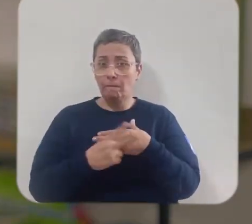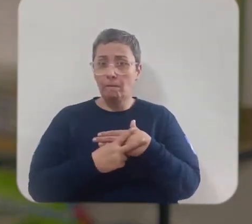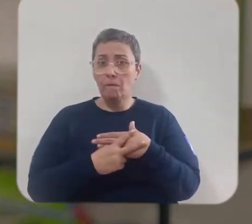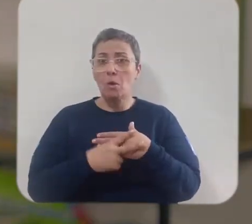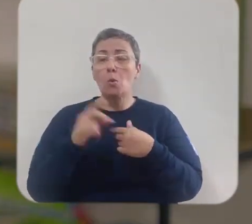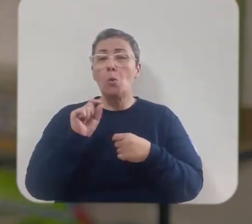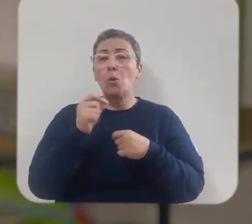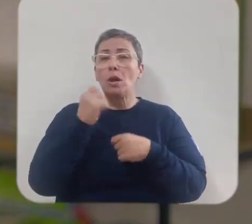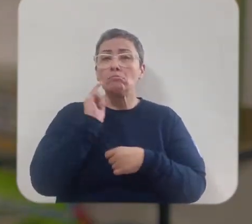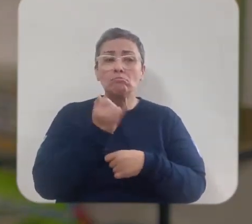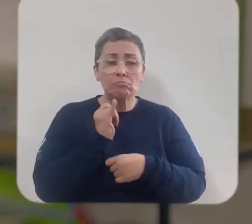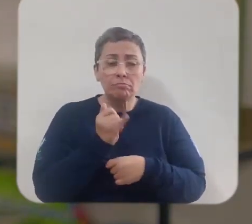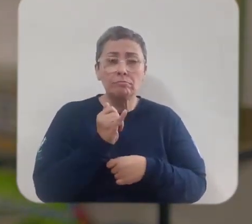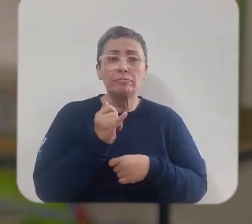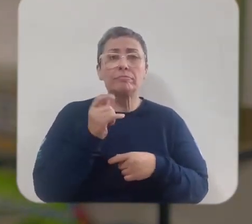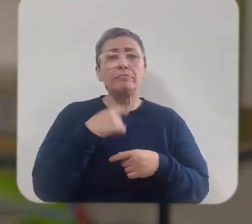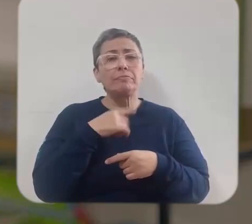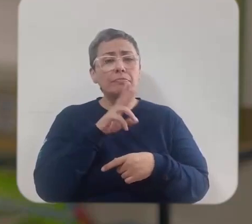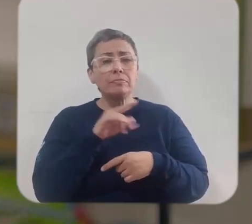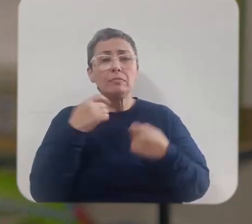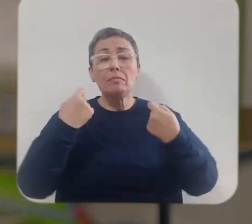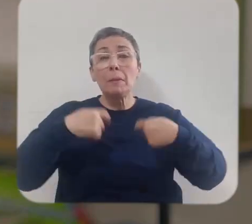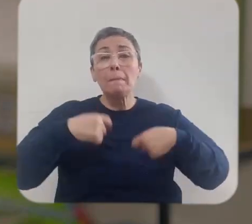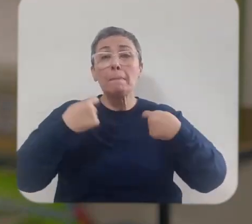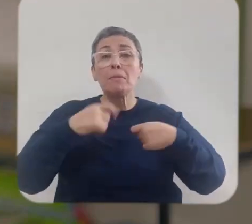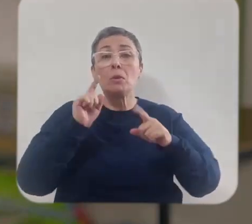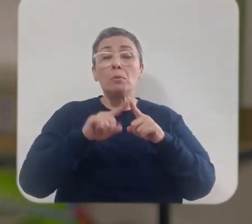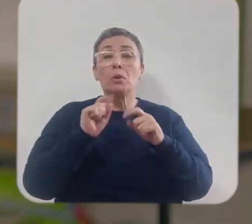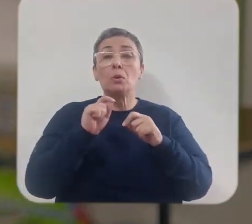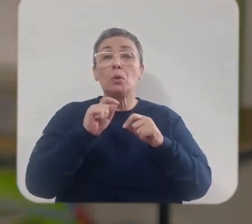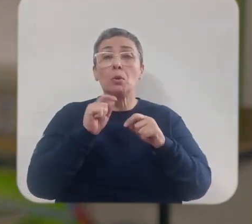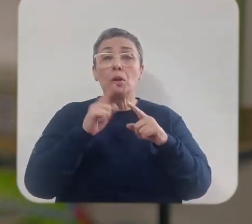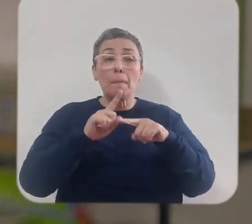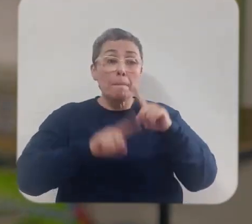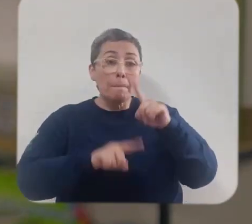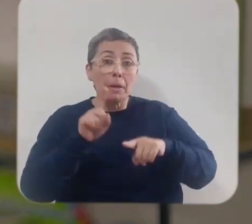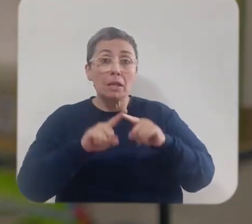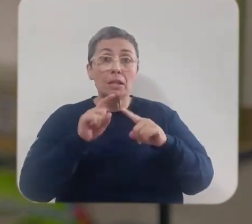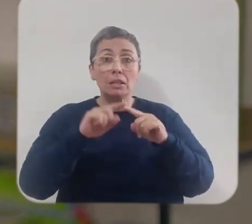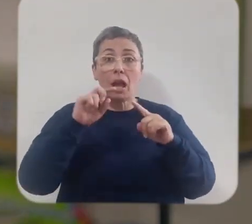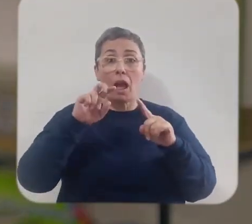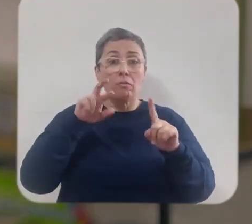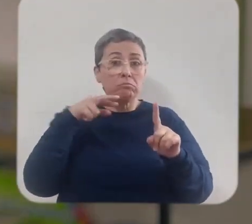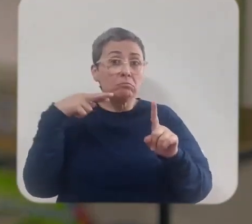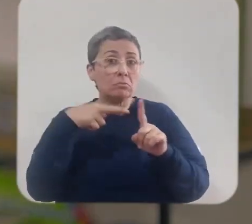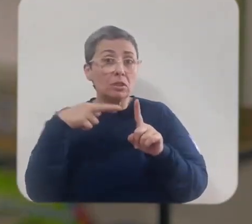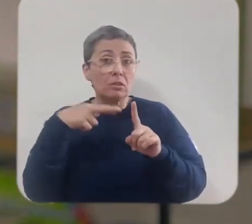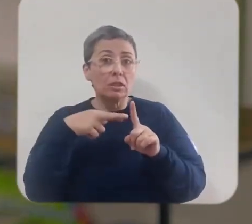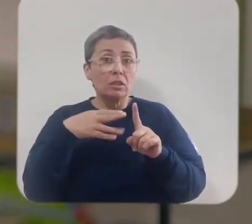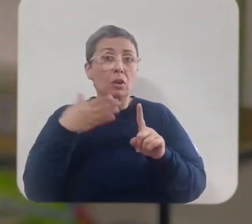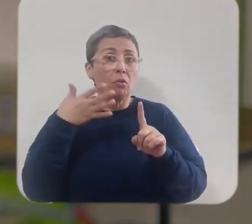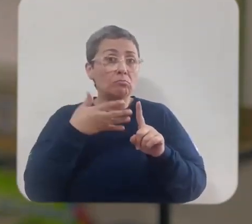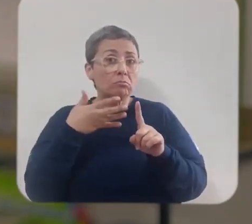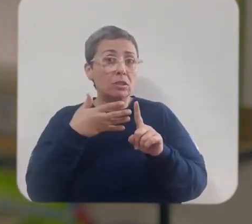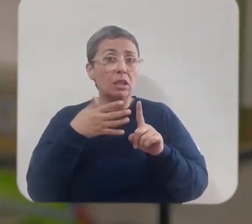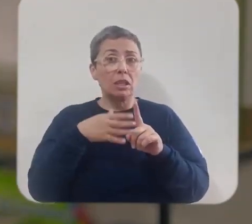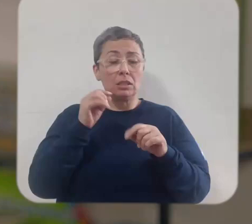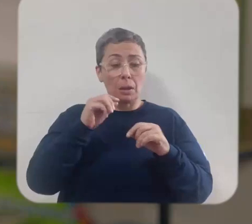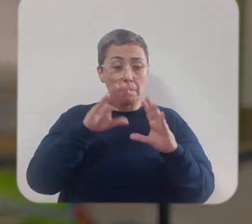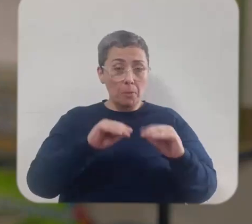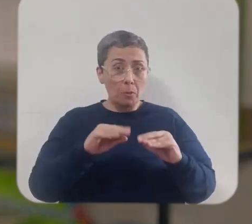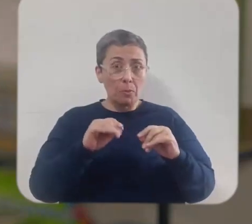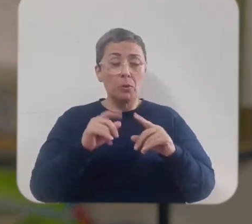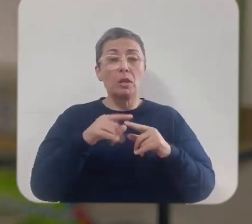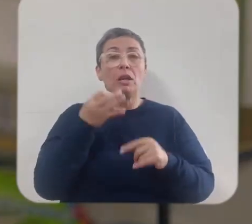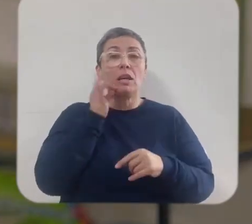verbal daquilo que eu estou falando, ele necessita de um objeto de referência concreto. Então, quando